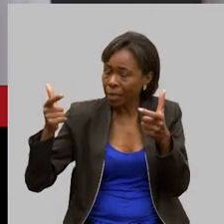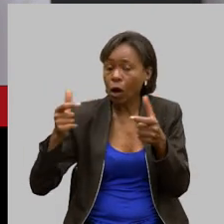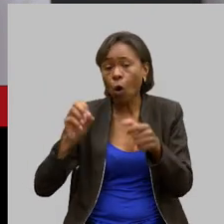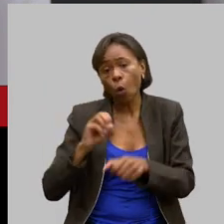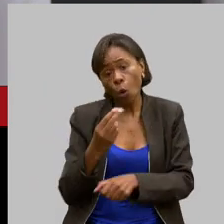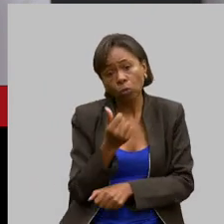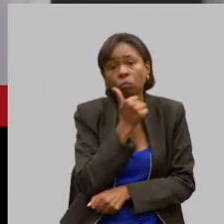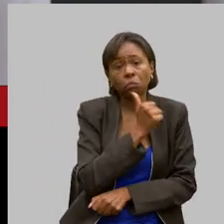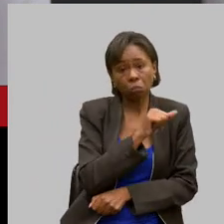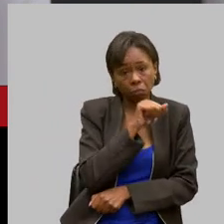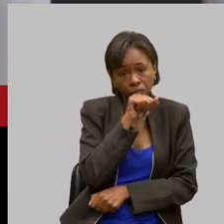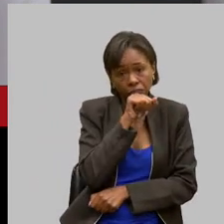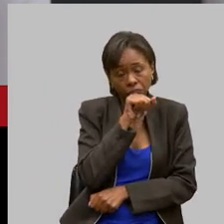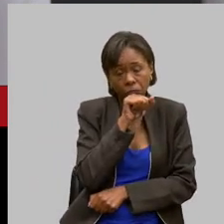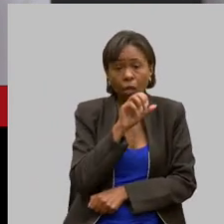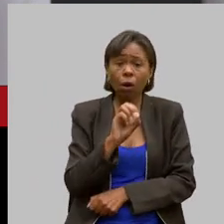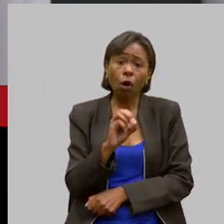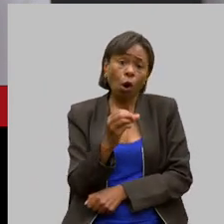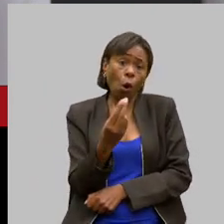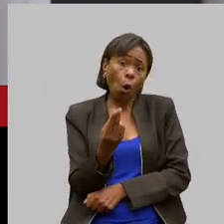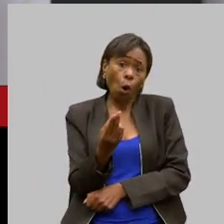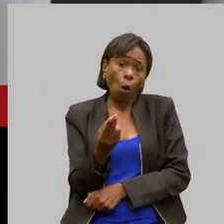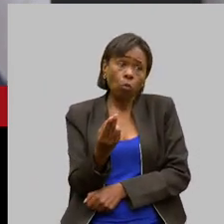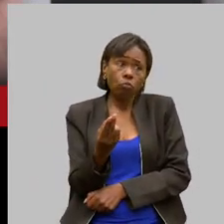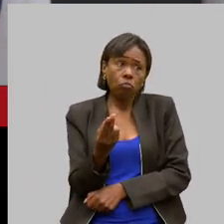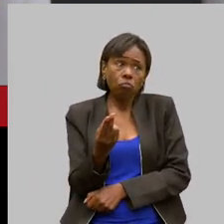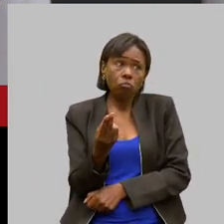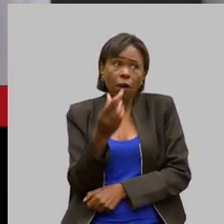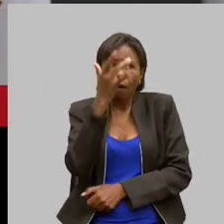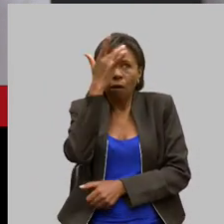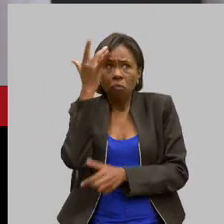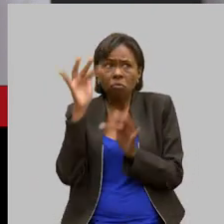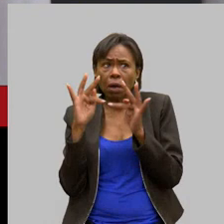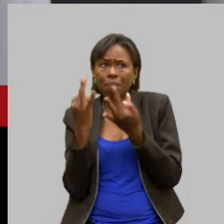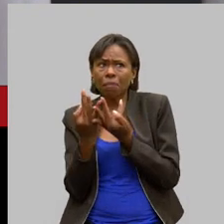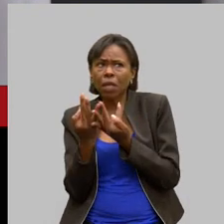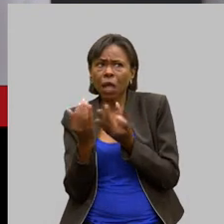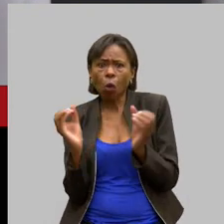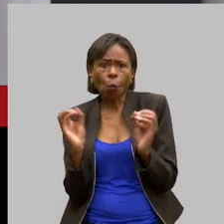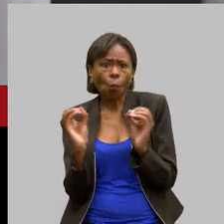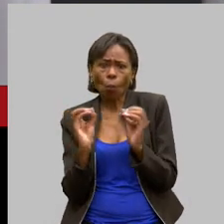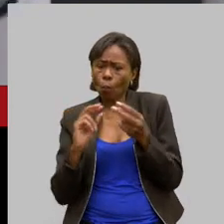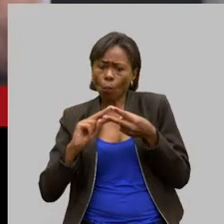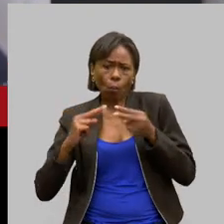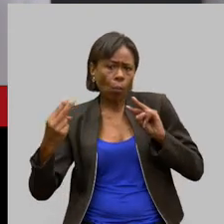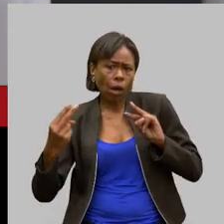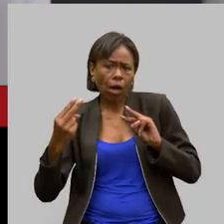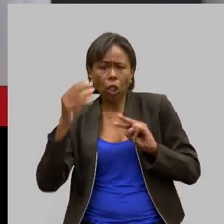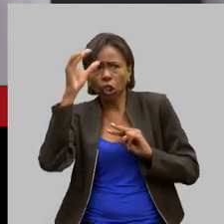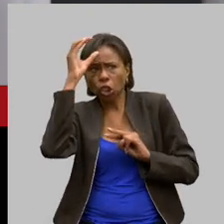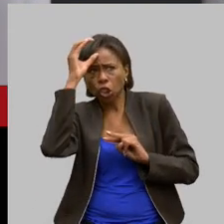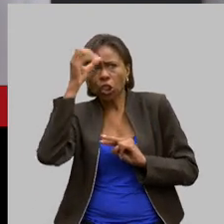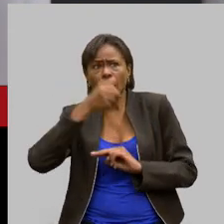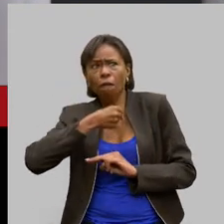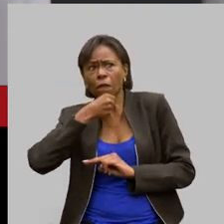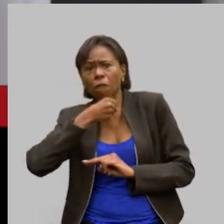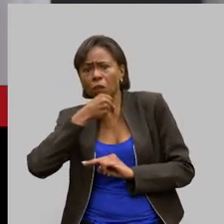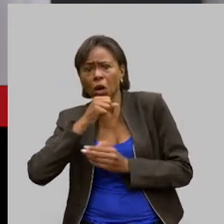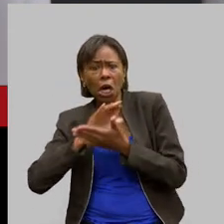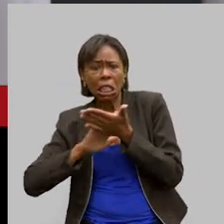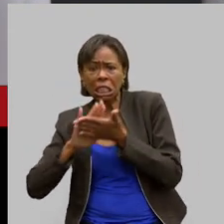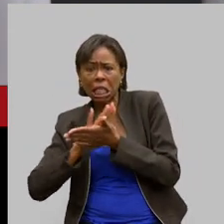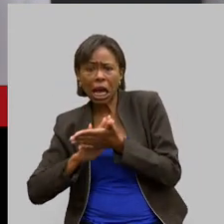acontecer de não ter nenhum parente ancestral de pai manti a voz dos dois lados e tem um filho